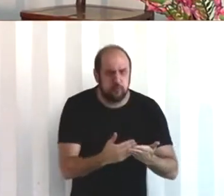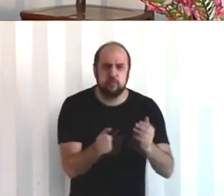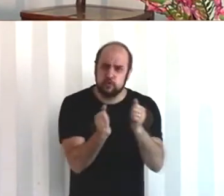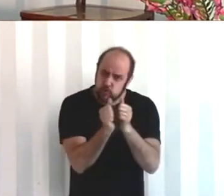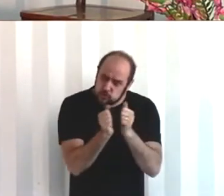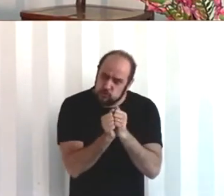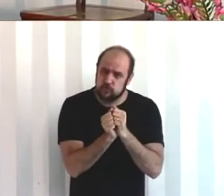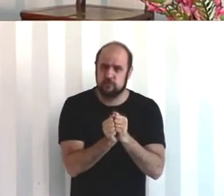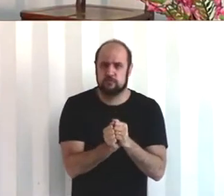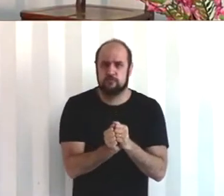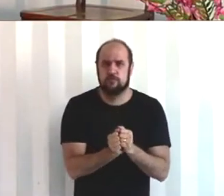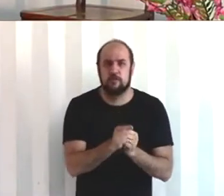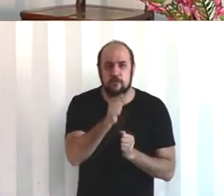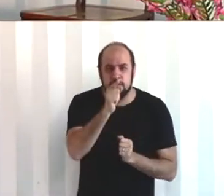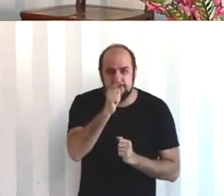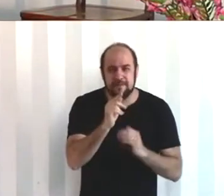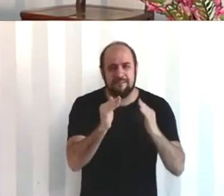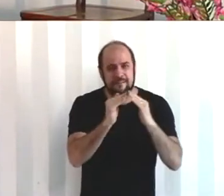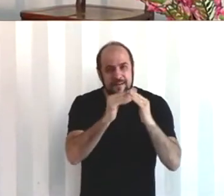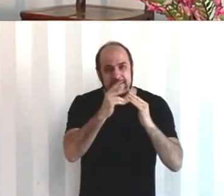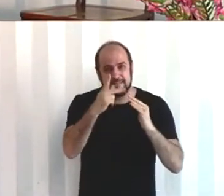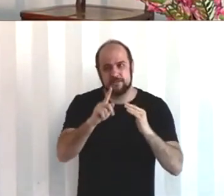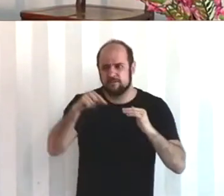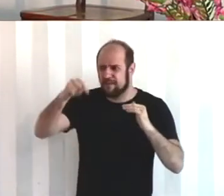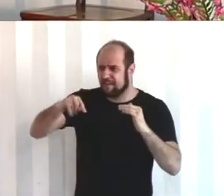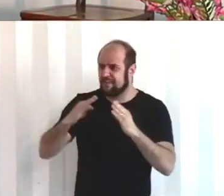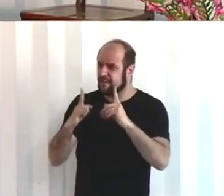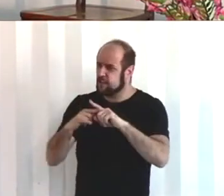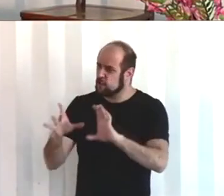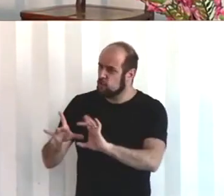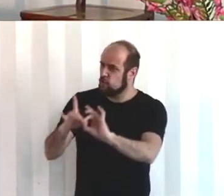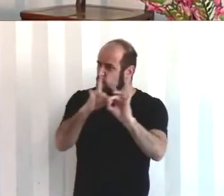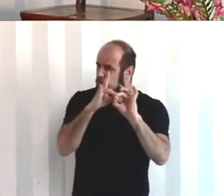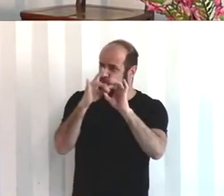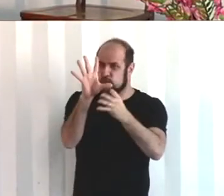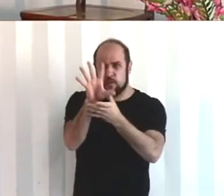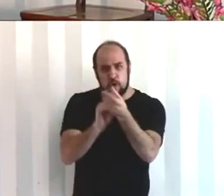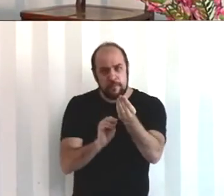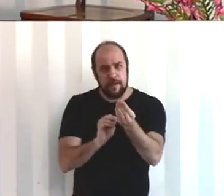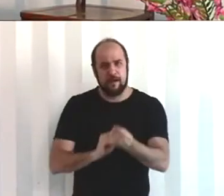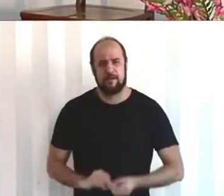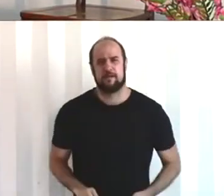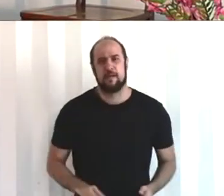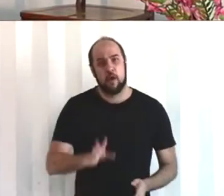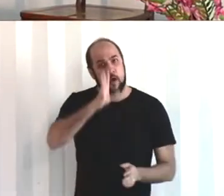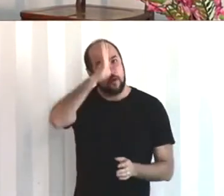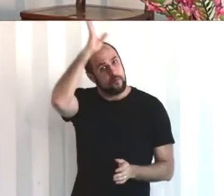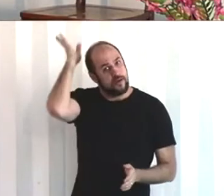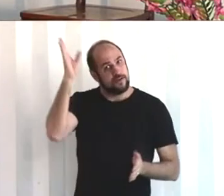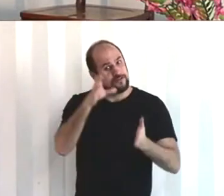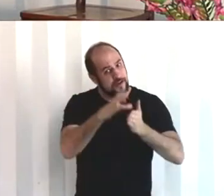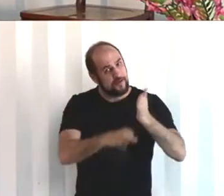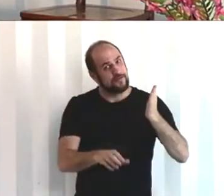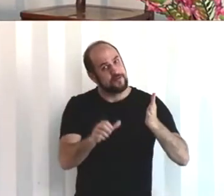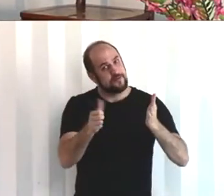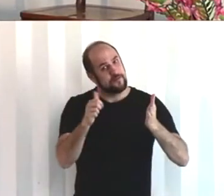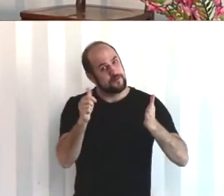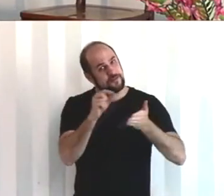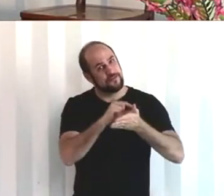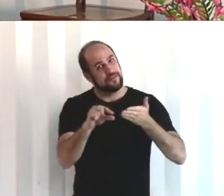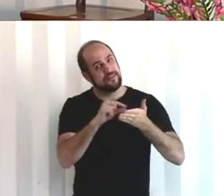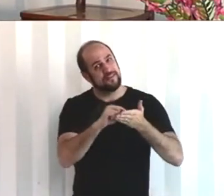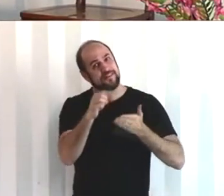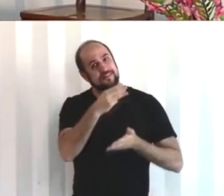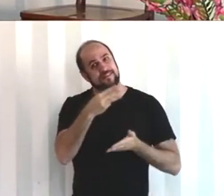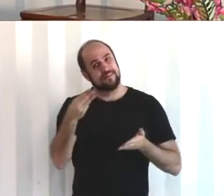vai estar lendo aí na sua casa com os seus, e a igreja também a uma só voz. Romanos capítulo 11, versos